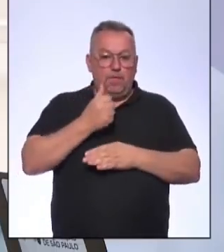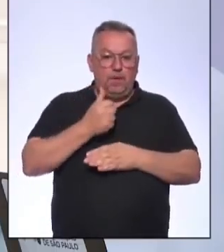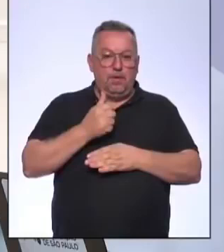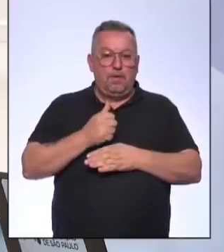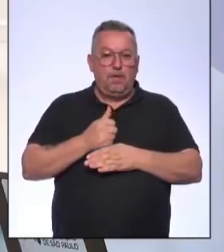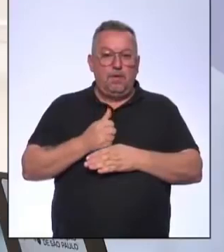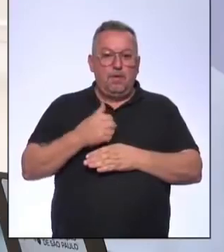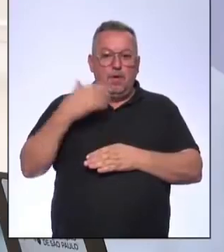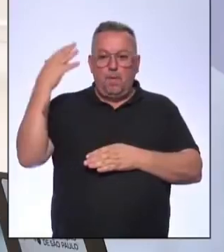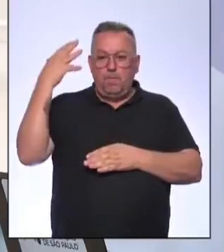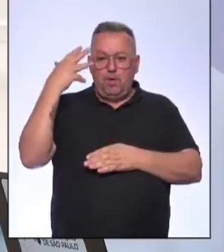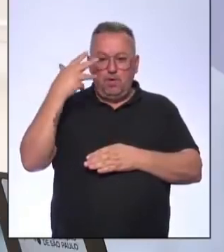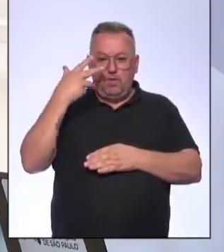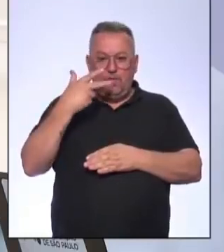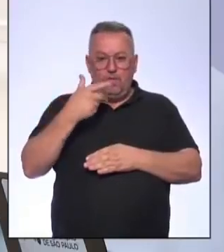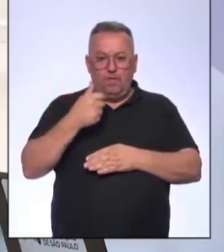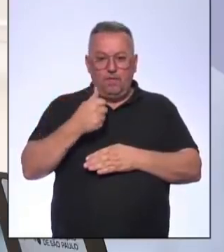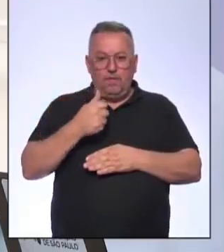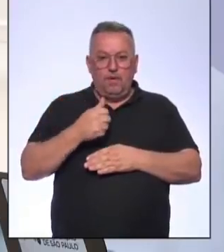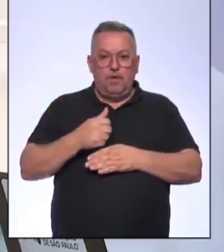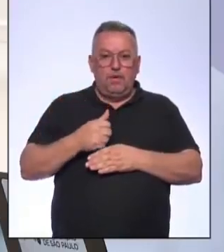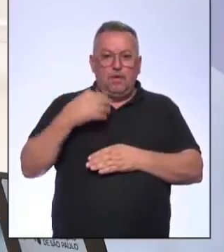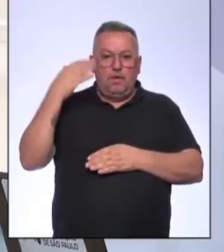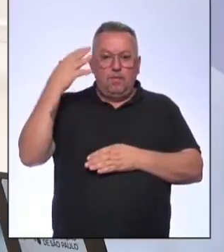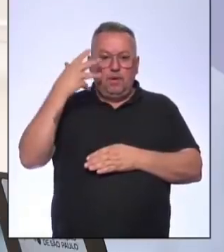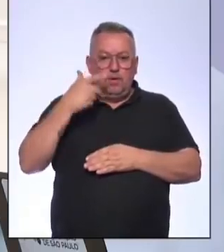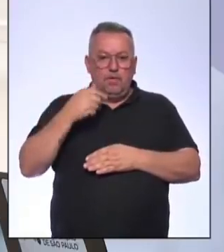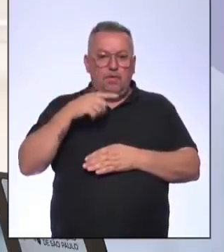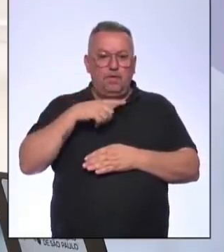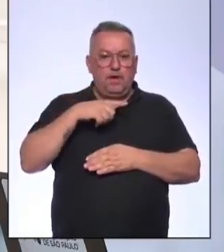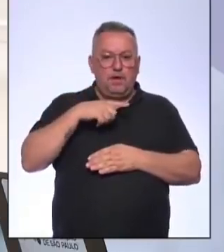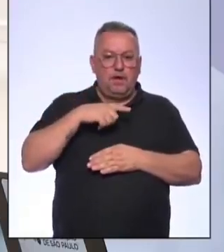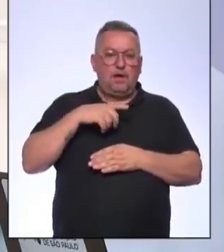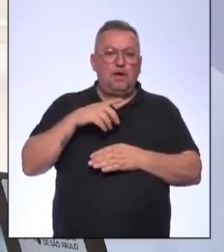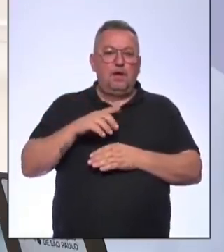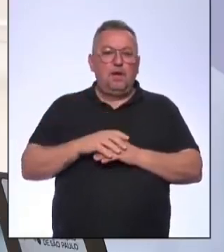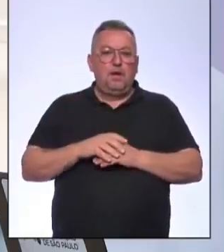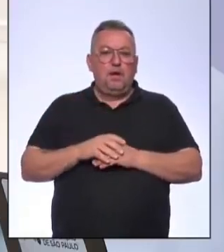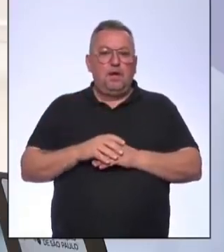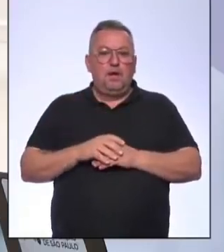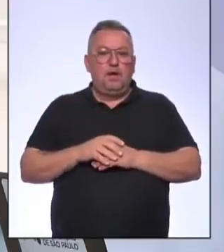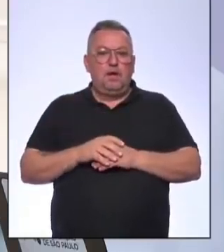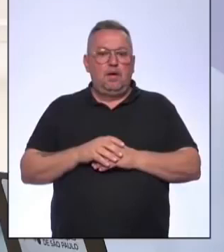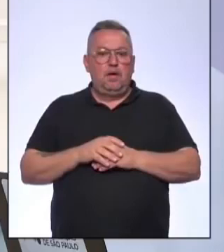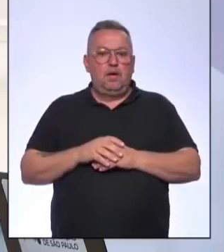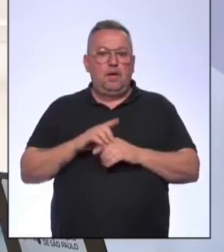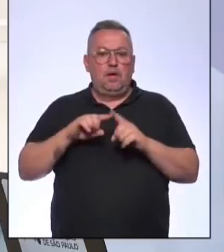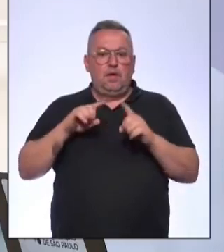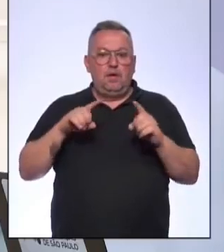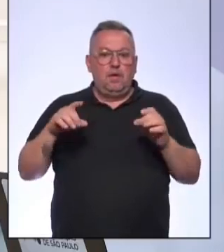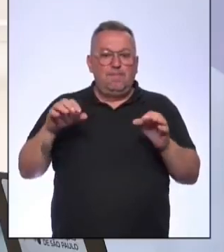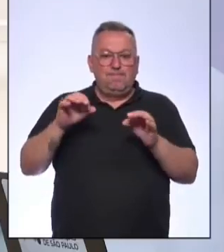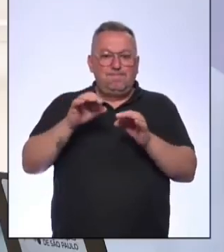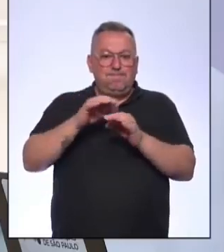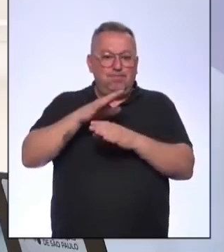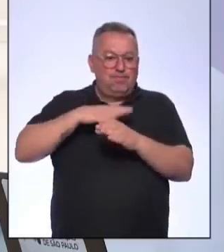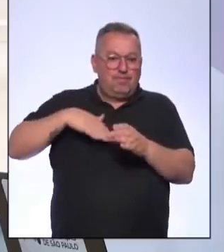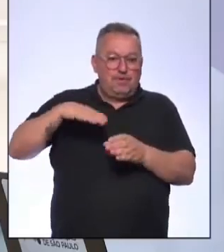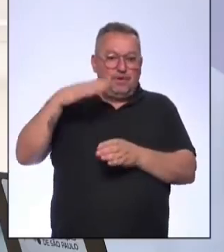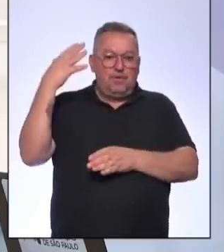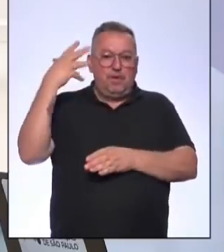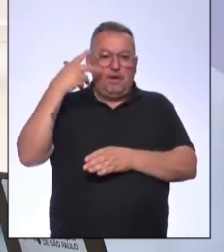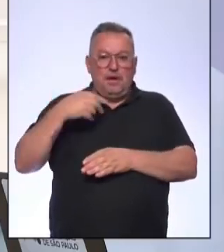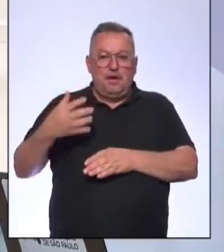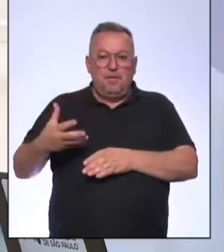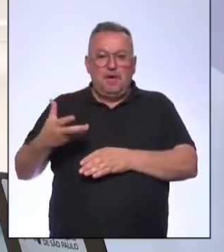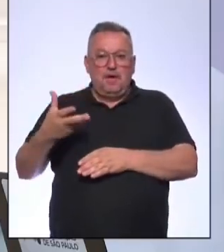palavra, beautiful. Beautiful a gente já tem o full aqui, que já é um sufixo, que é o cheio de beleza. Wonderful, cheio de